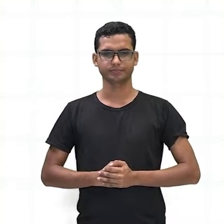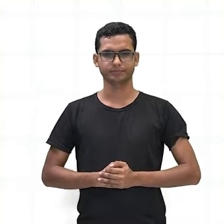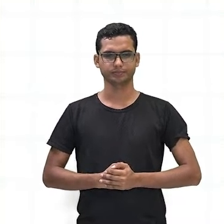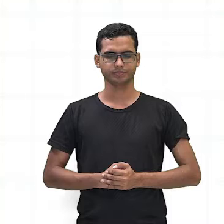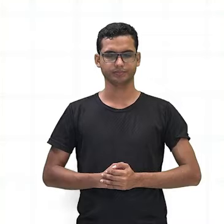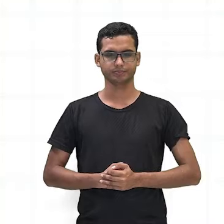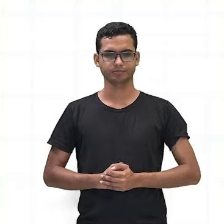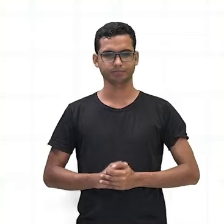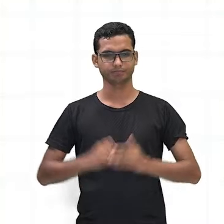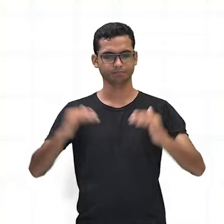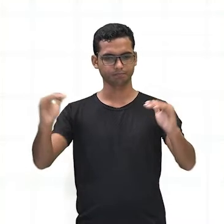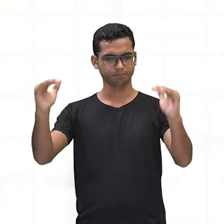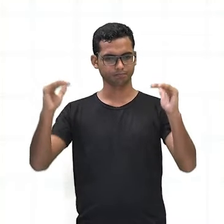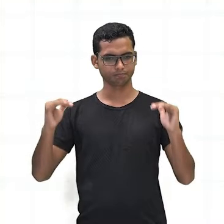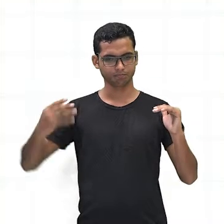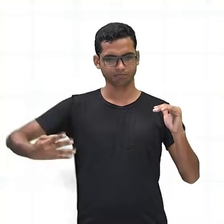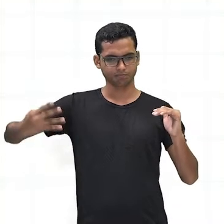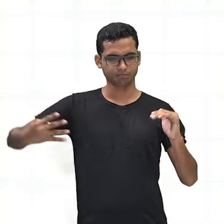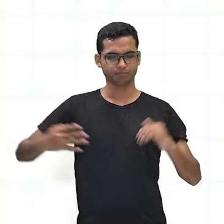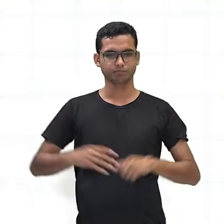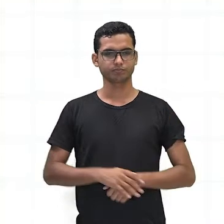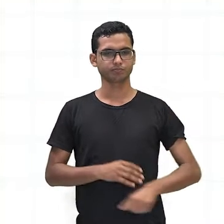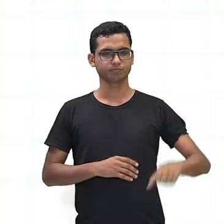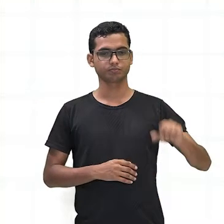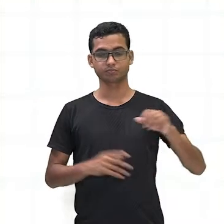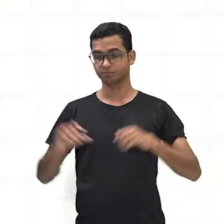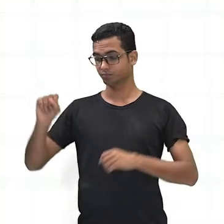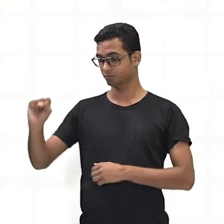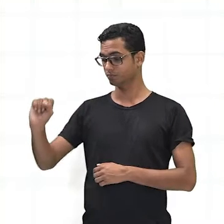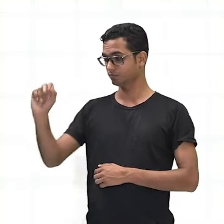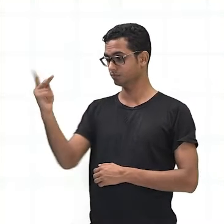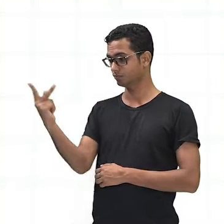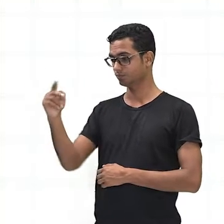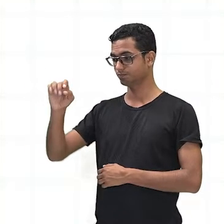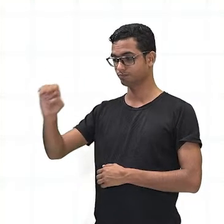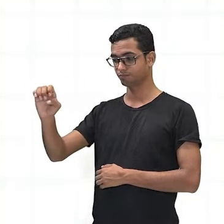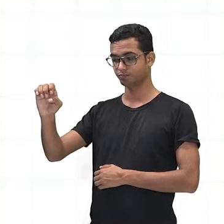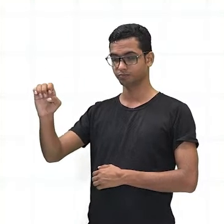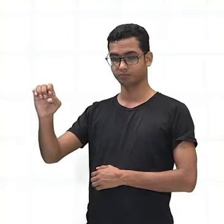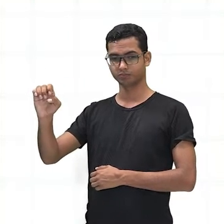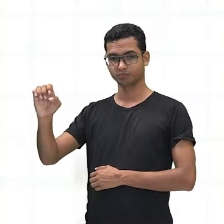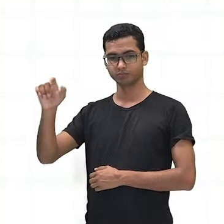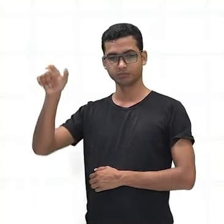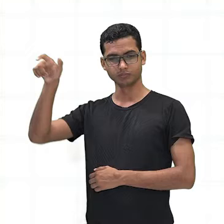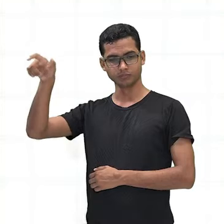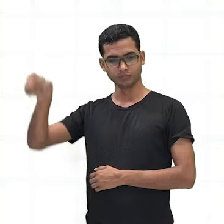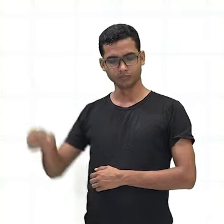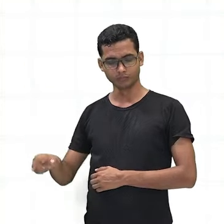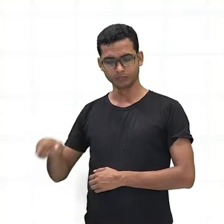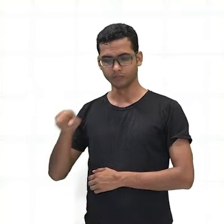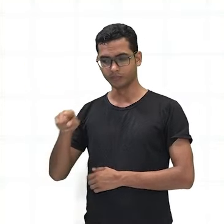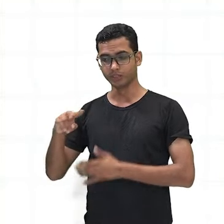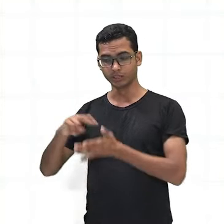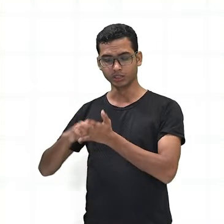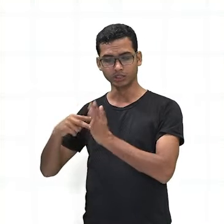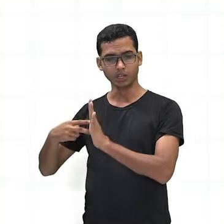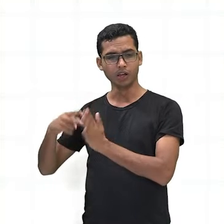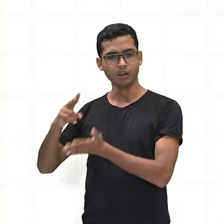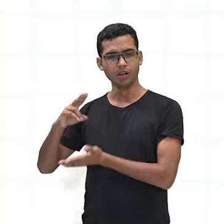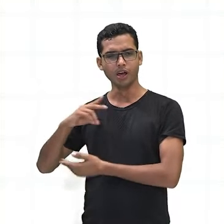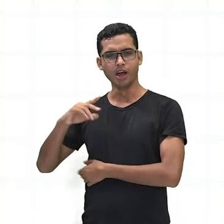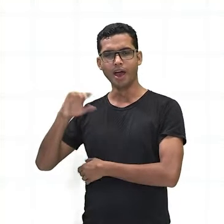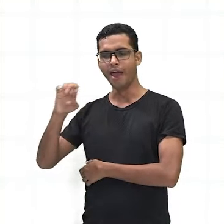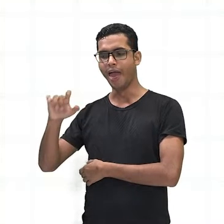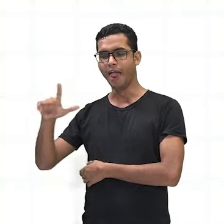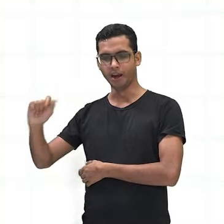Próximo agora é o she, que é o pronome she, como função de sujeito, que é ela. E